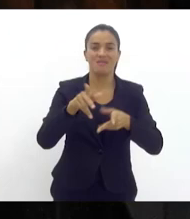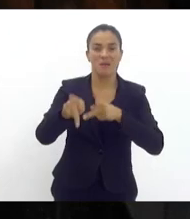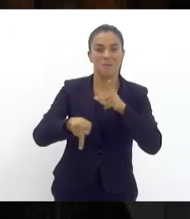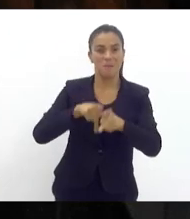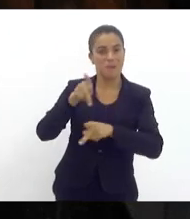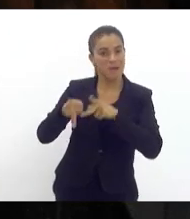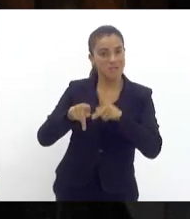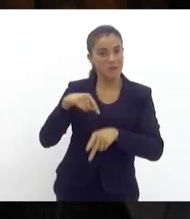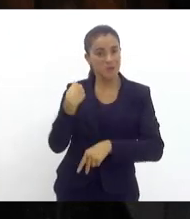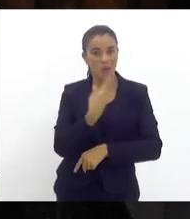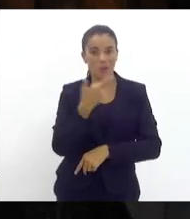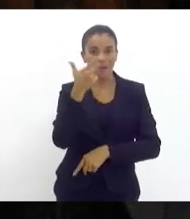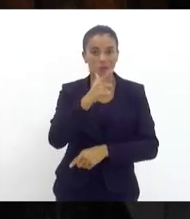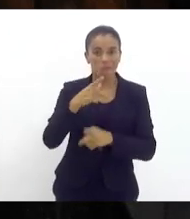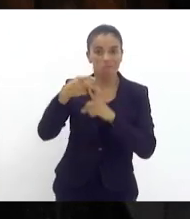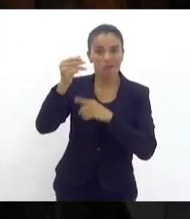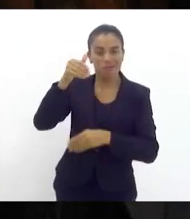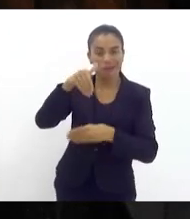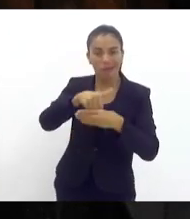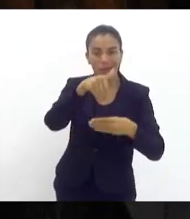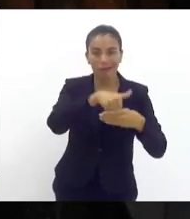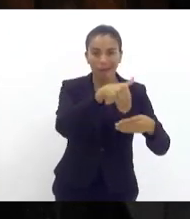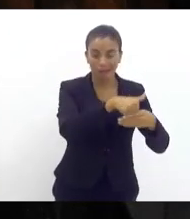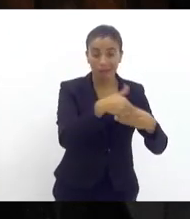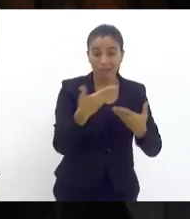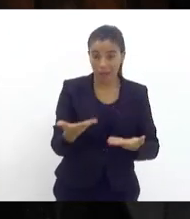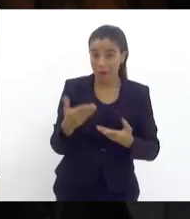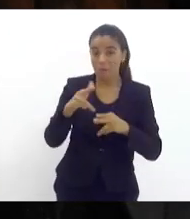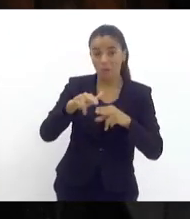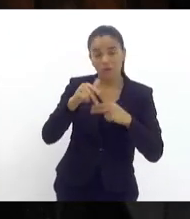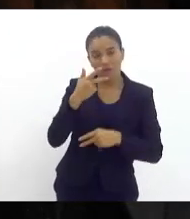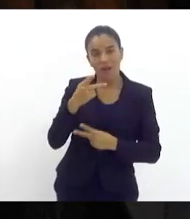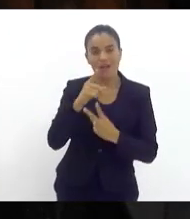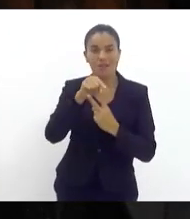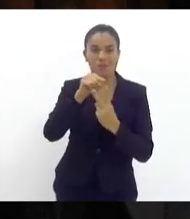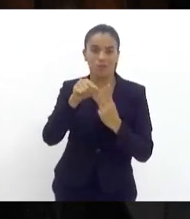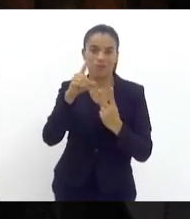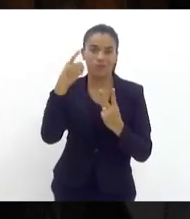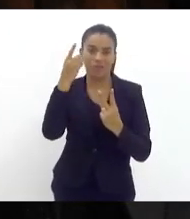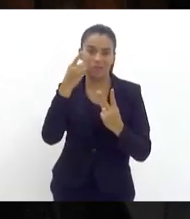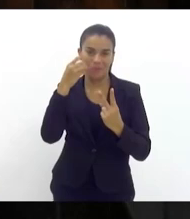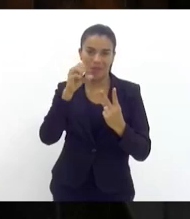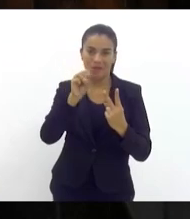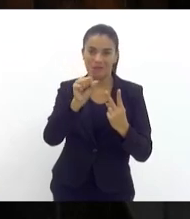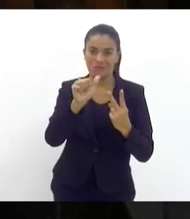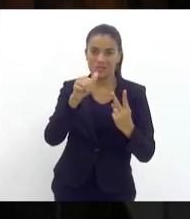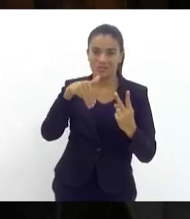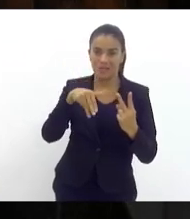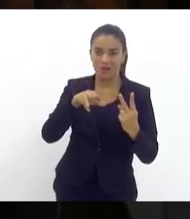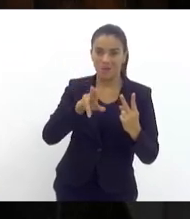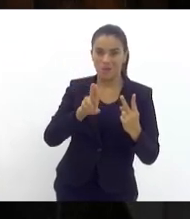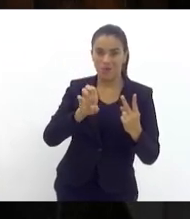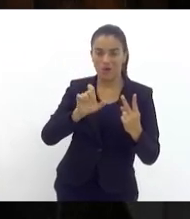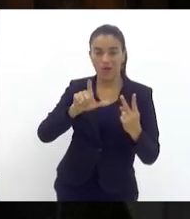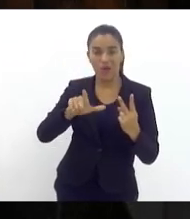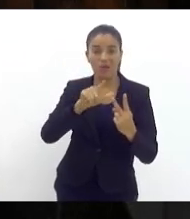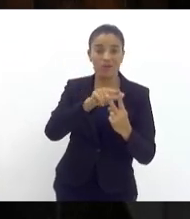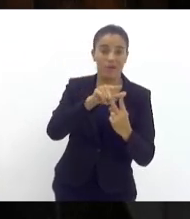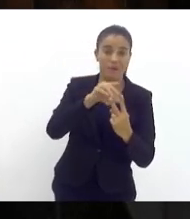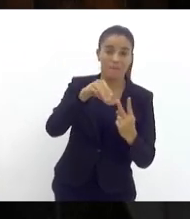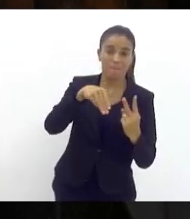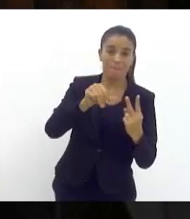e por isso destaque Deputado Samuel deputado Carlos Macedo o que se vive